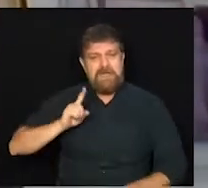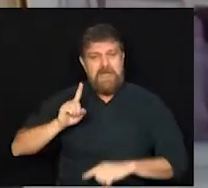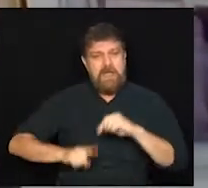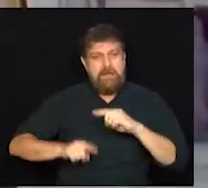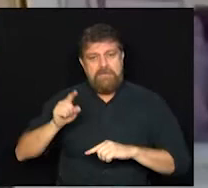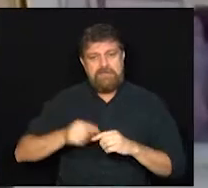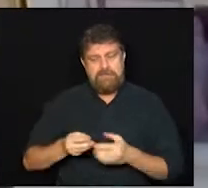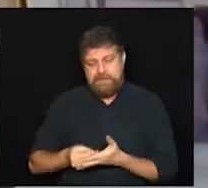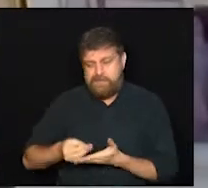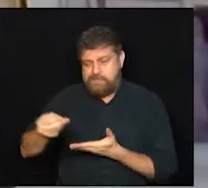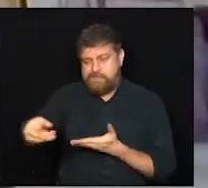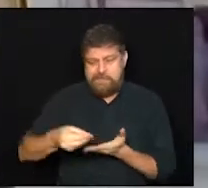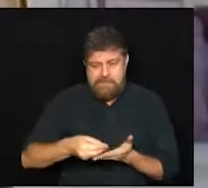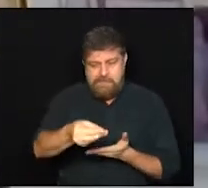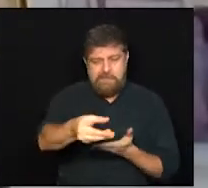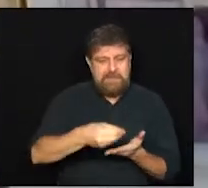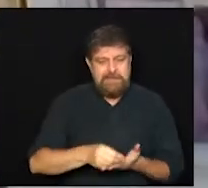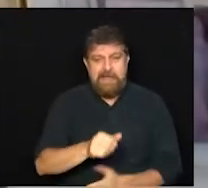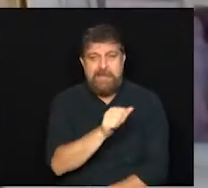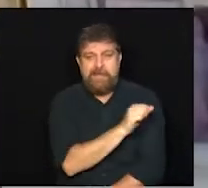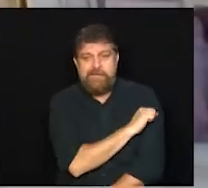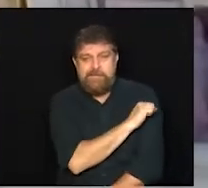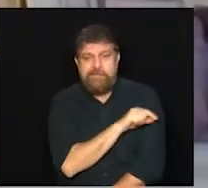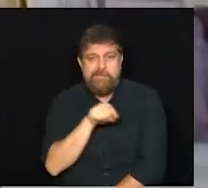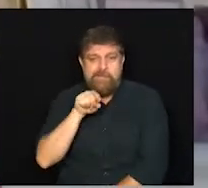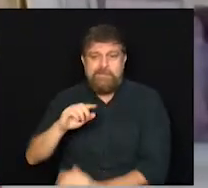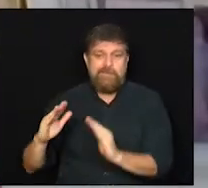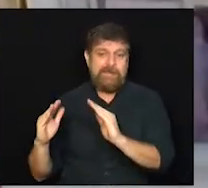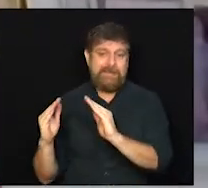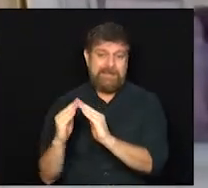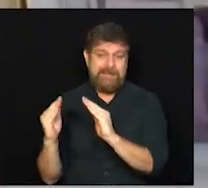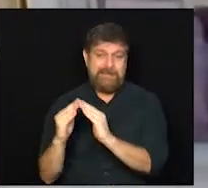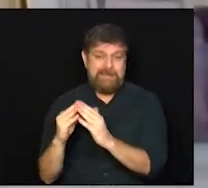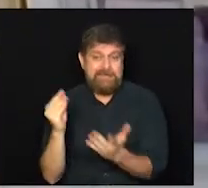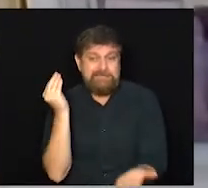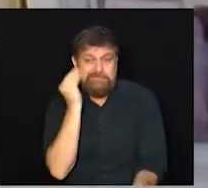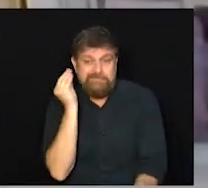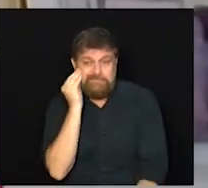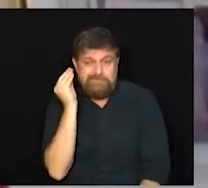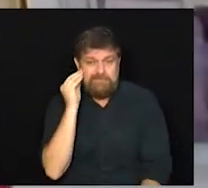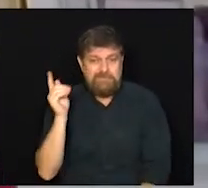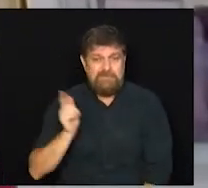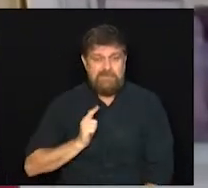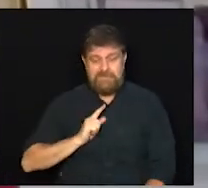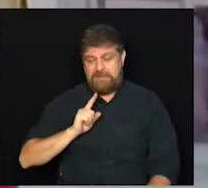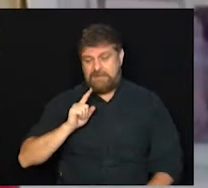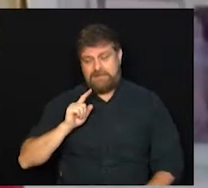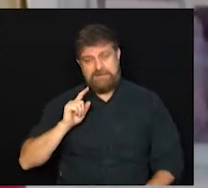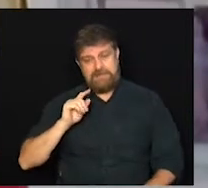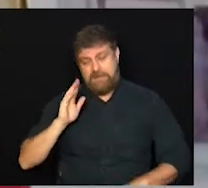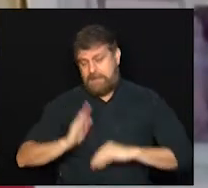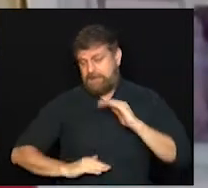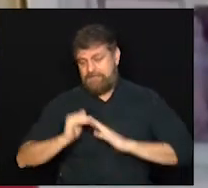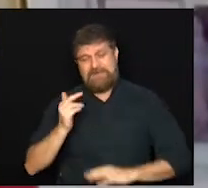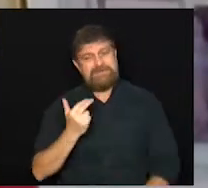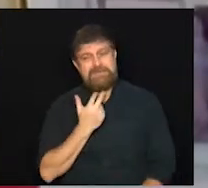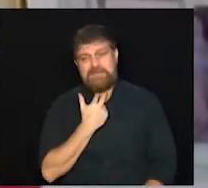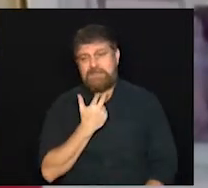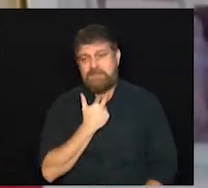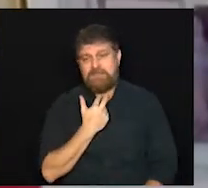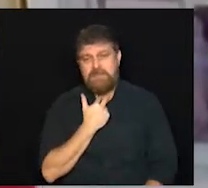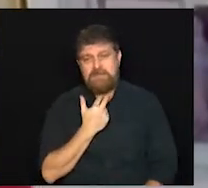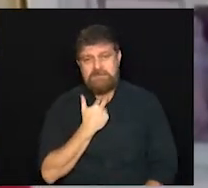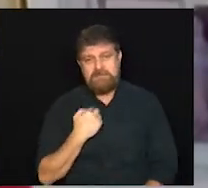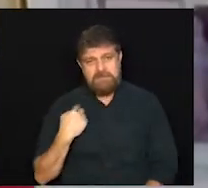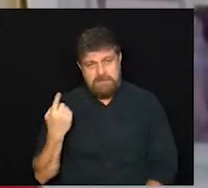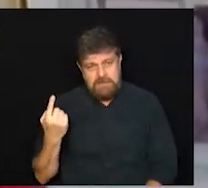dos estudantes para eles fazerem os experimentos em casa, mas tem coisa que não. Então, a gente